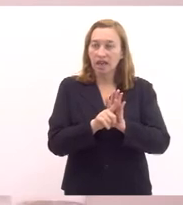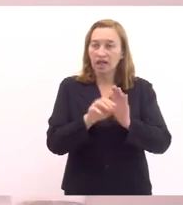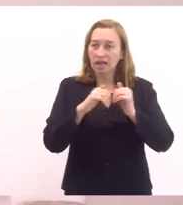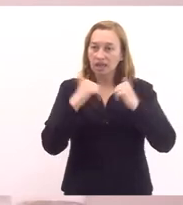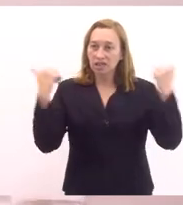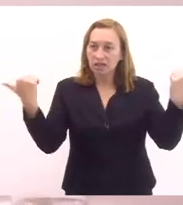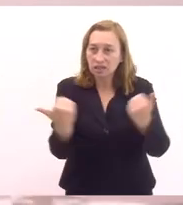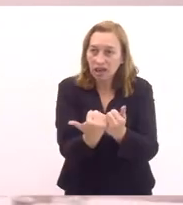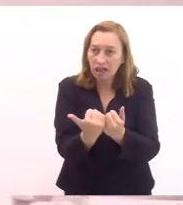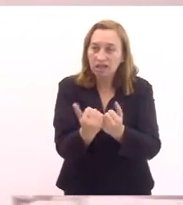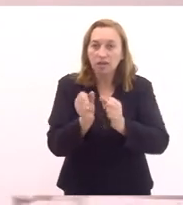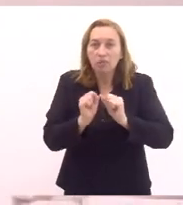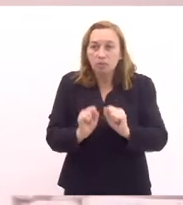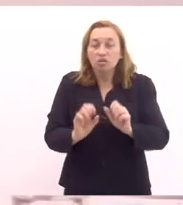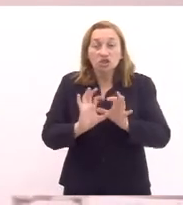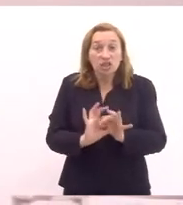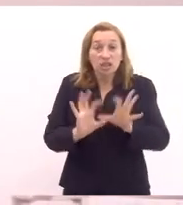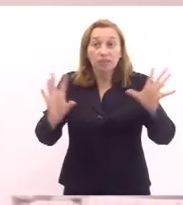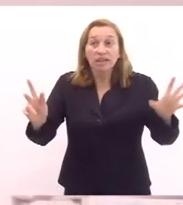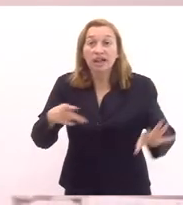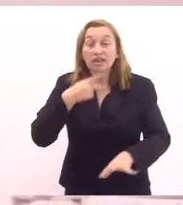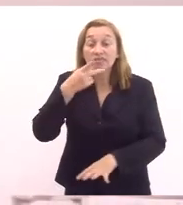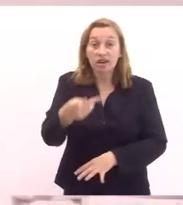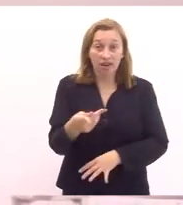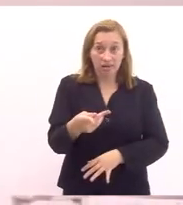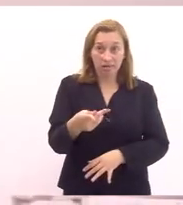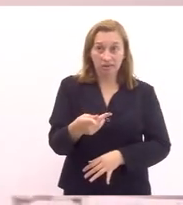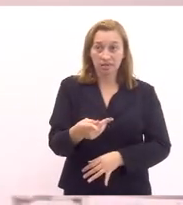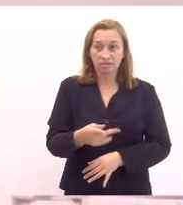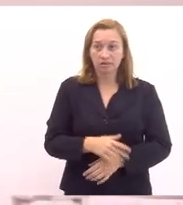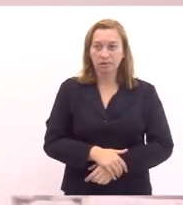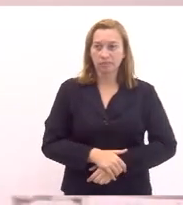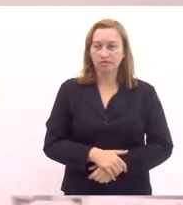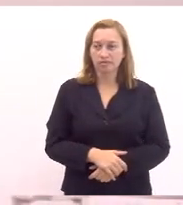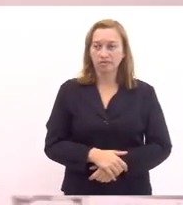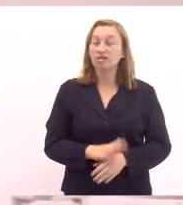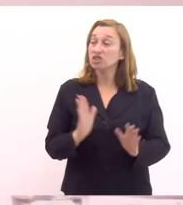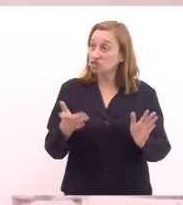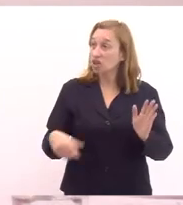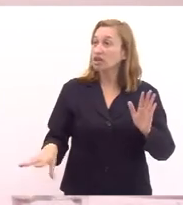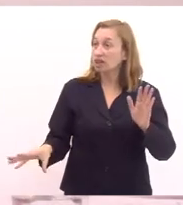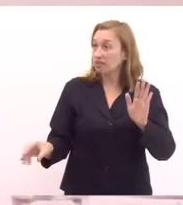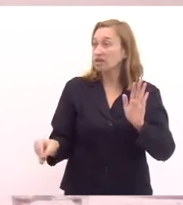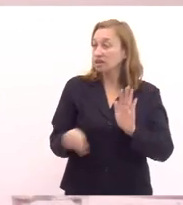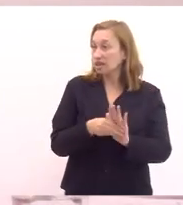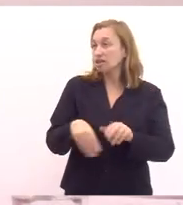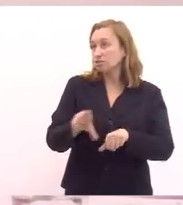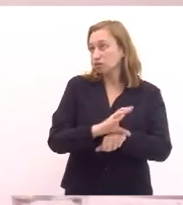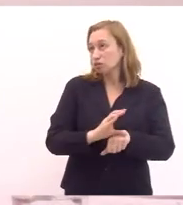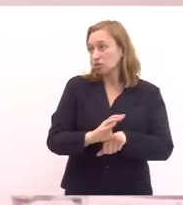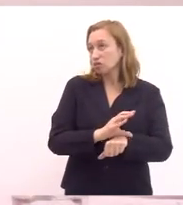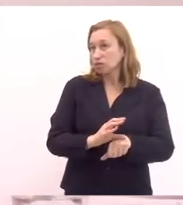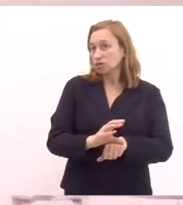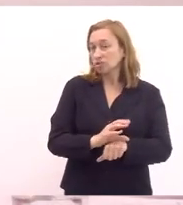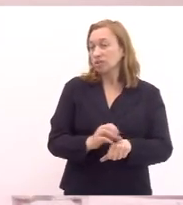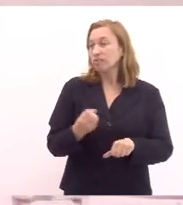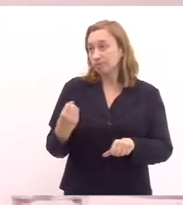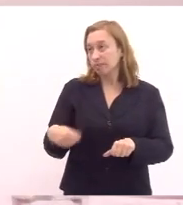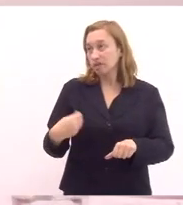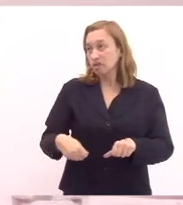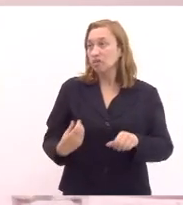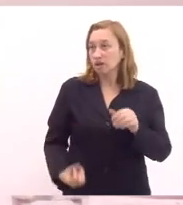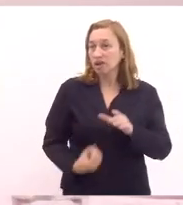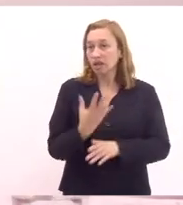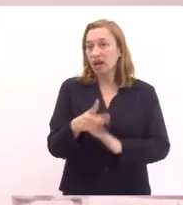que as pessoas podiam entrar com isso né eu já tava na Constituição mas tem que fazer a lei